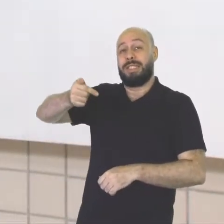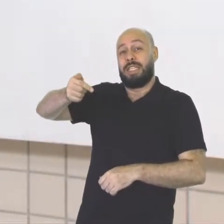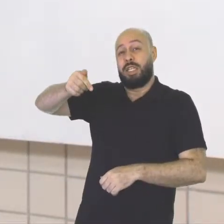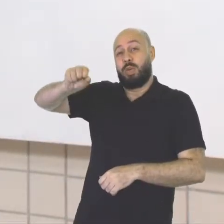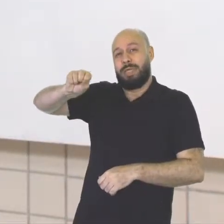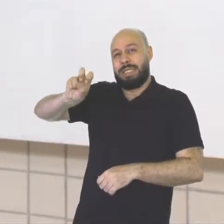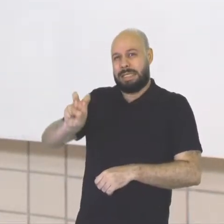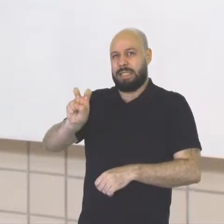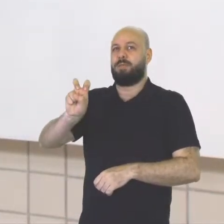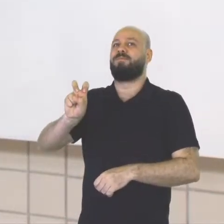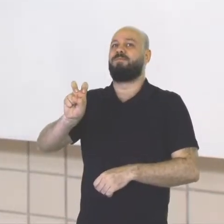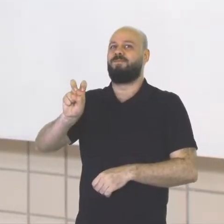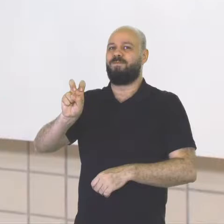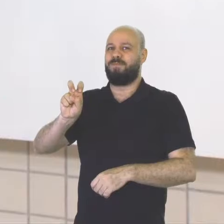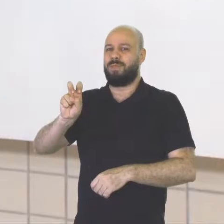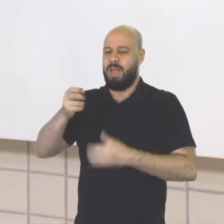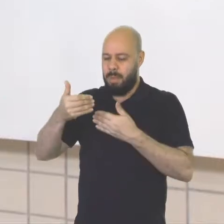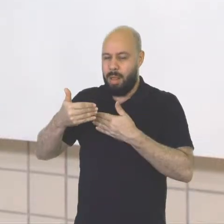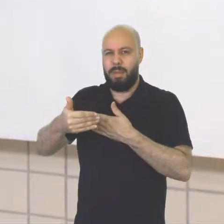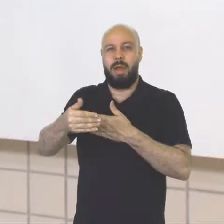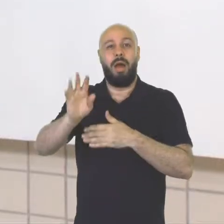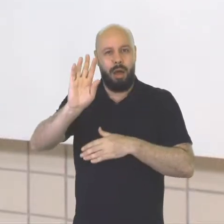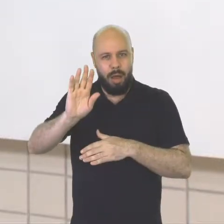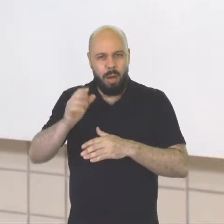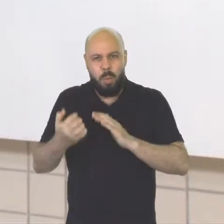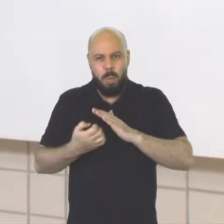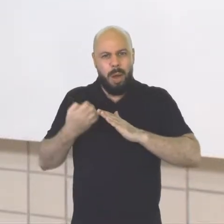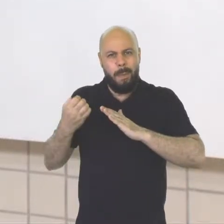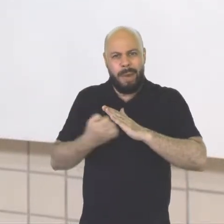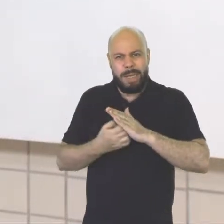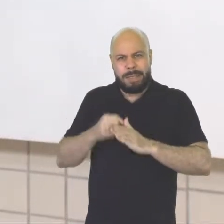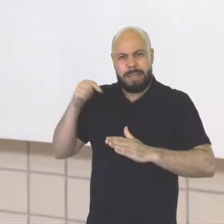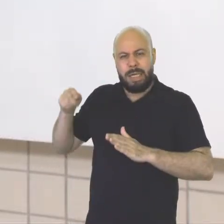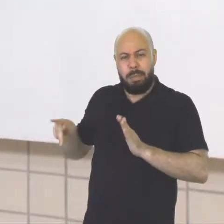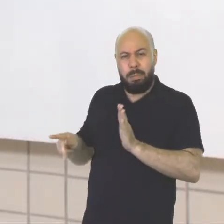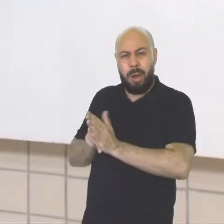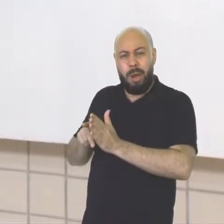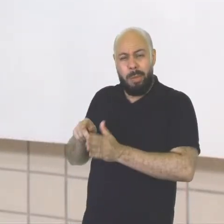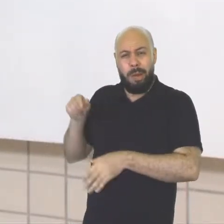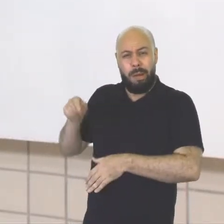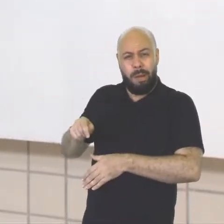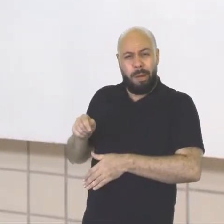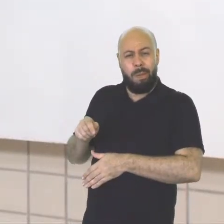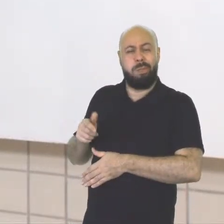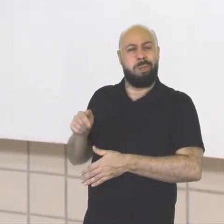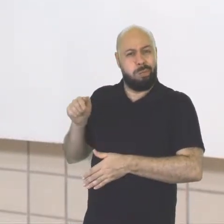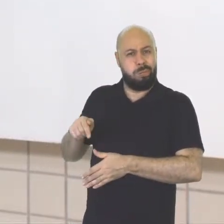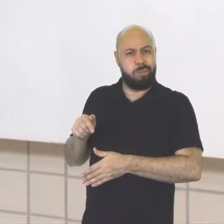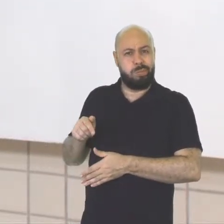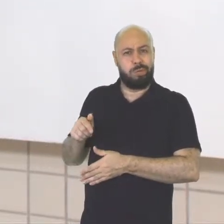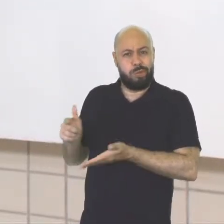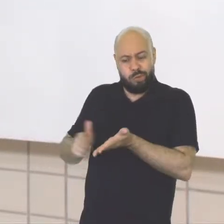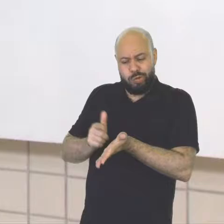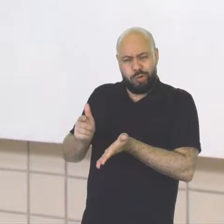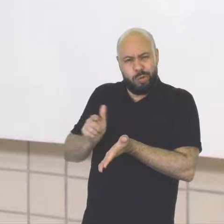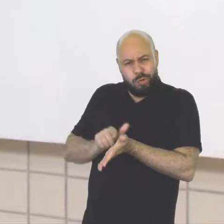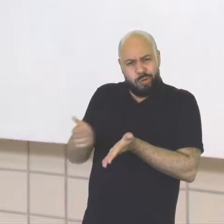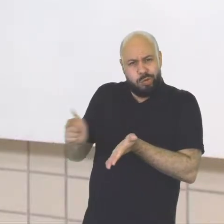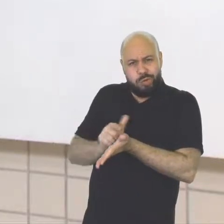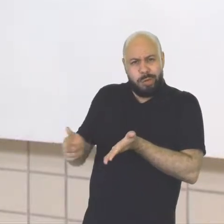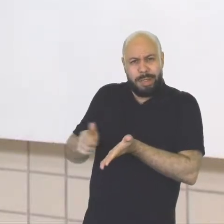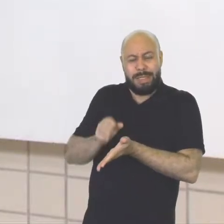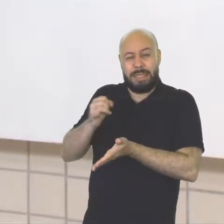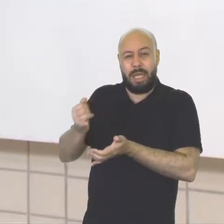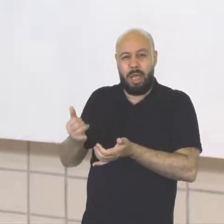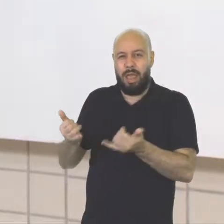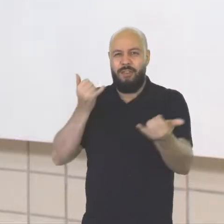1785. Então, uma empresa, né, no caso o jornal The Times, uma empresa que trabalha com informações, se ela não for